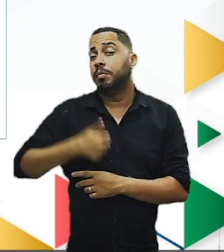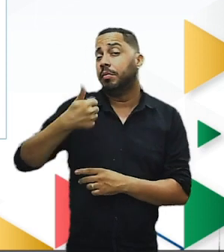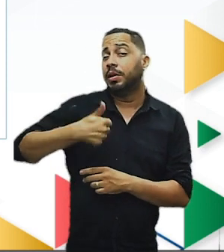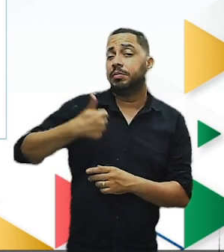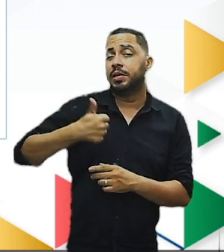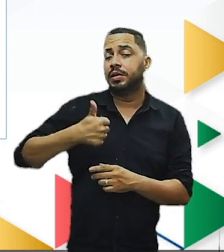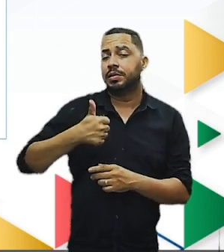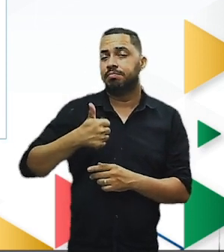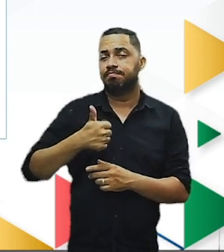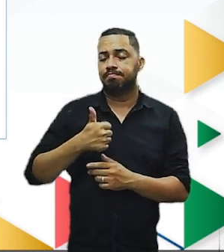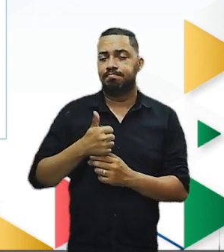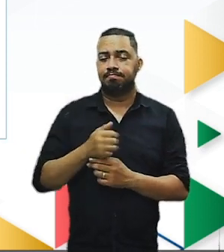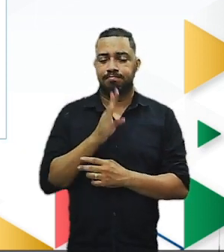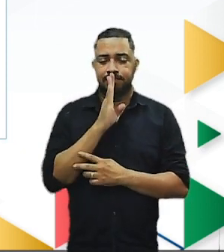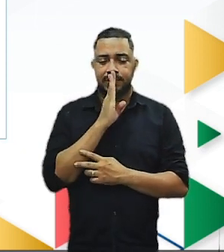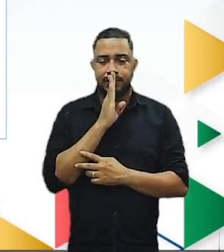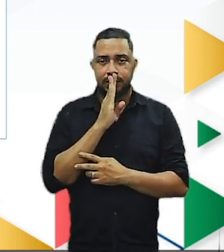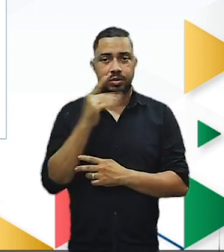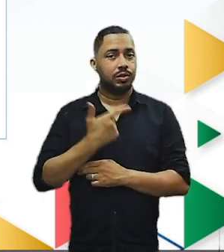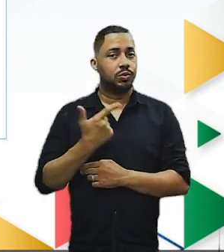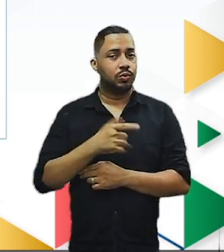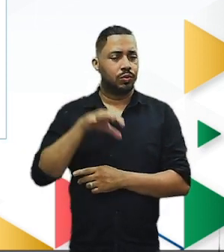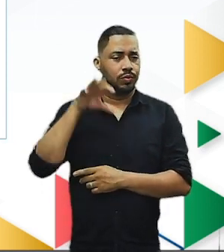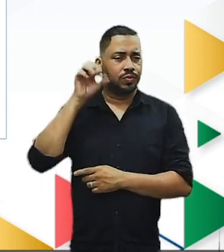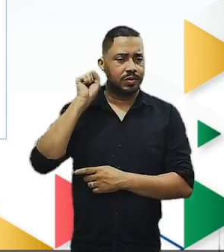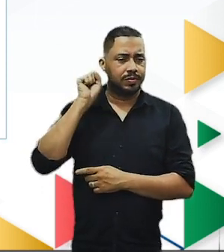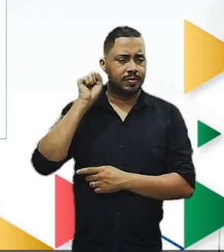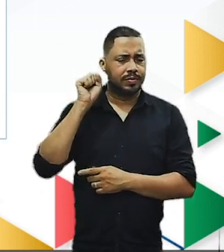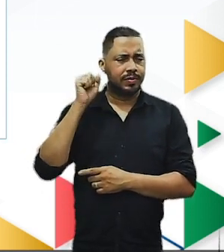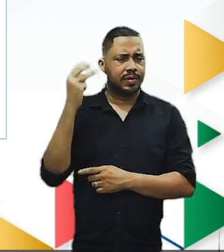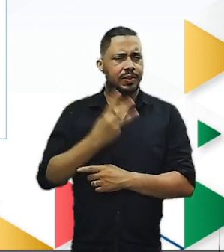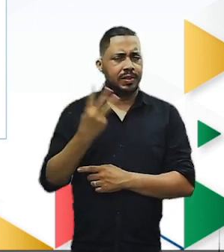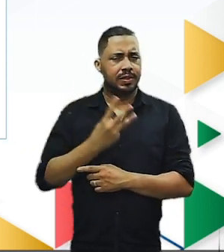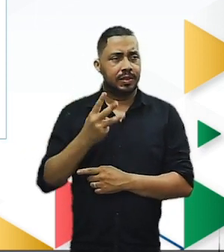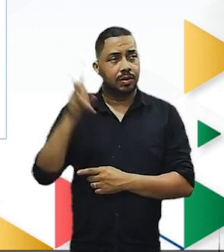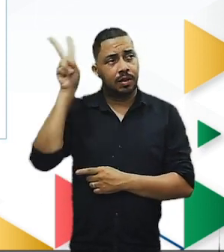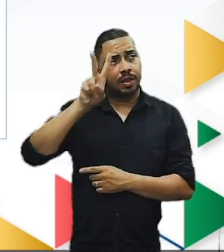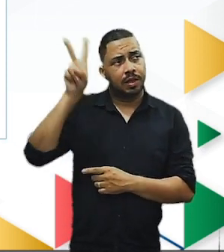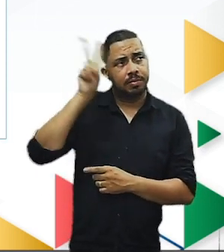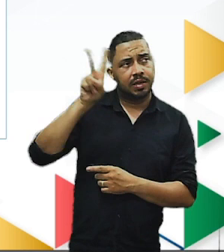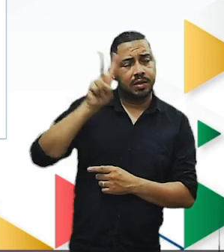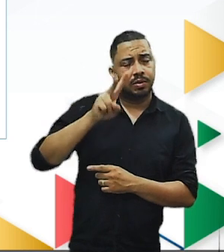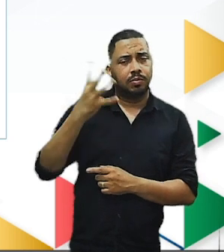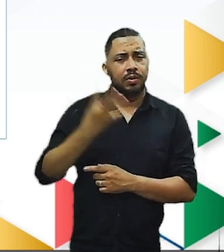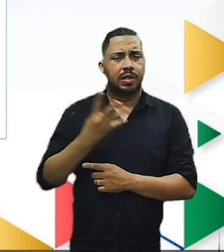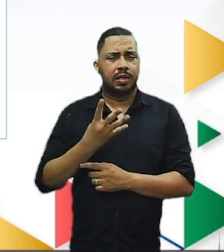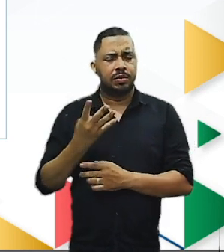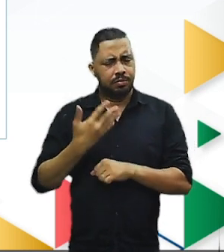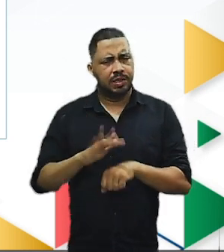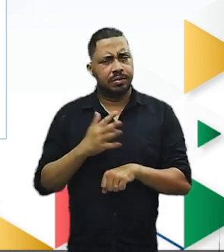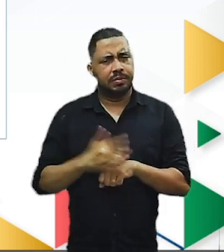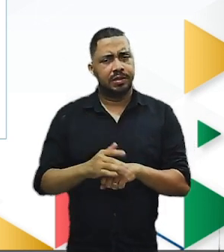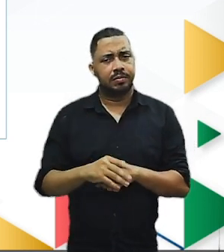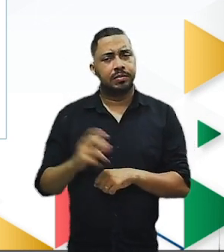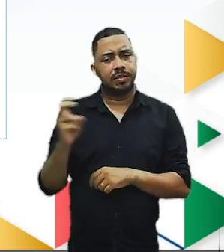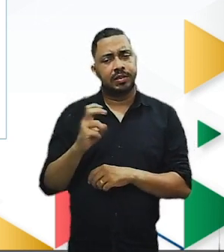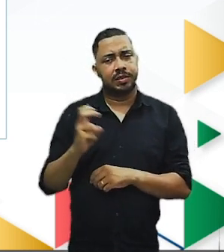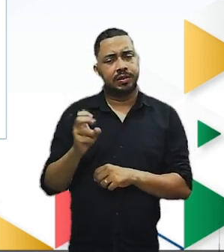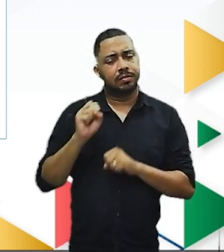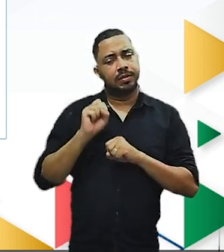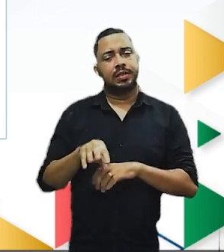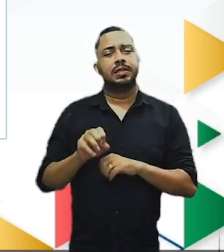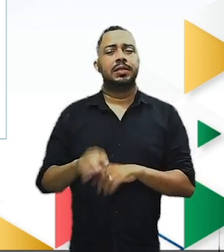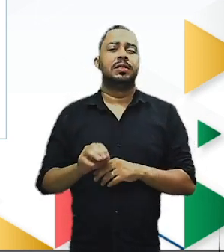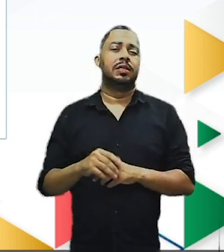o silêncio. O segundo, ouvir. O terceiro, relembrar. O quarto, praticar. E o quinto,